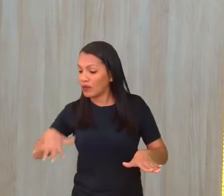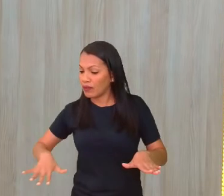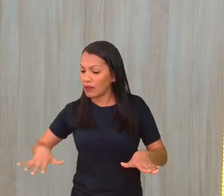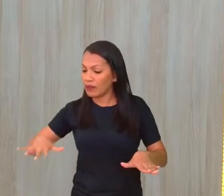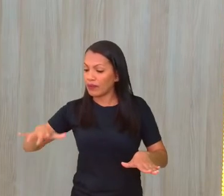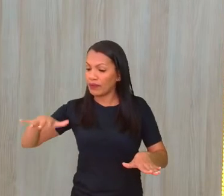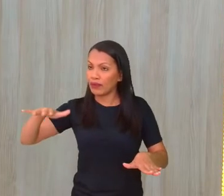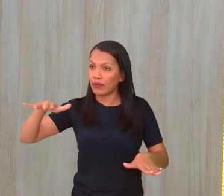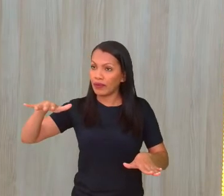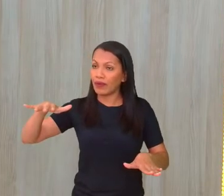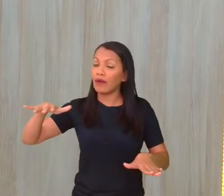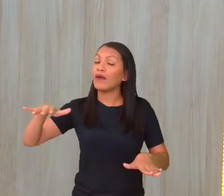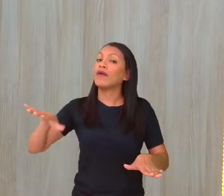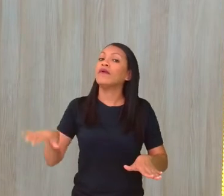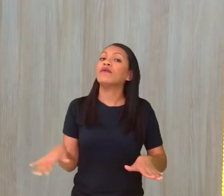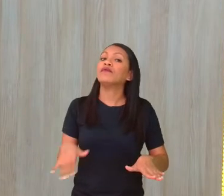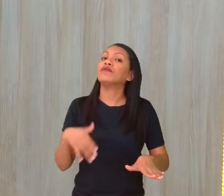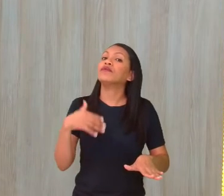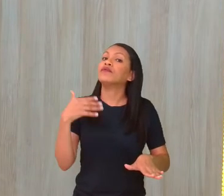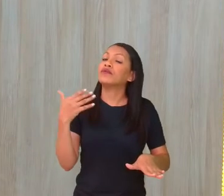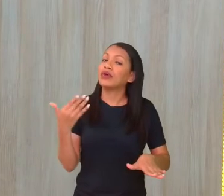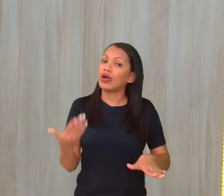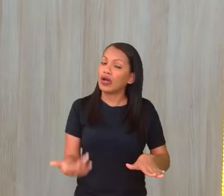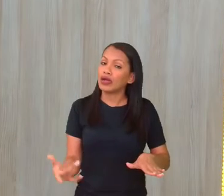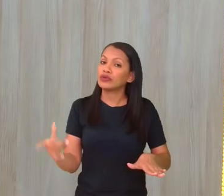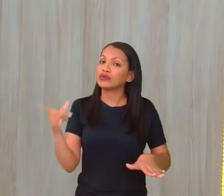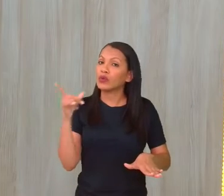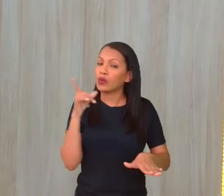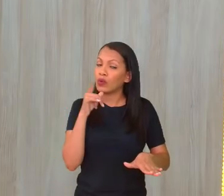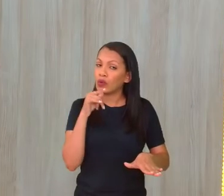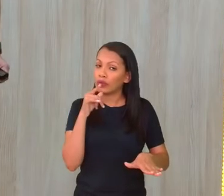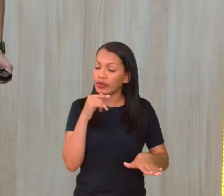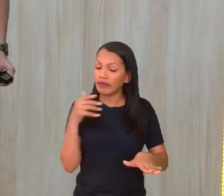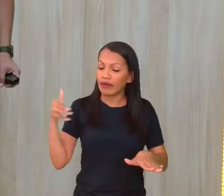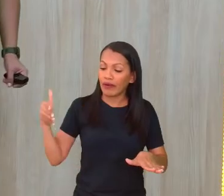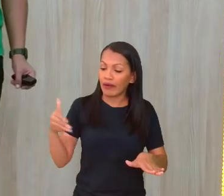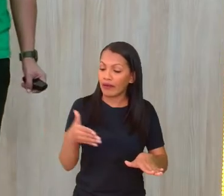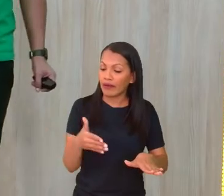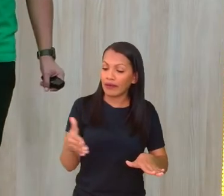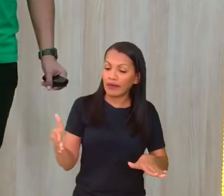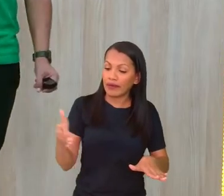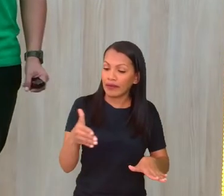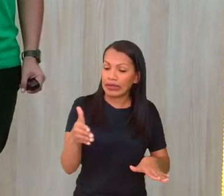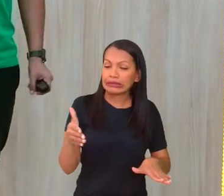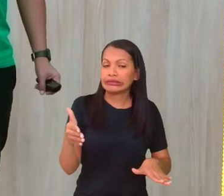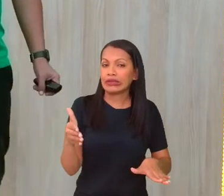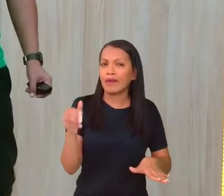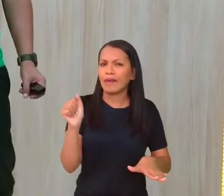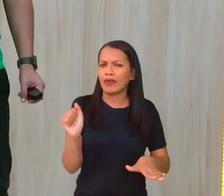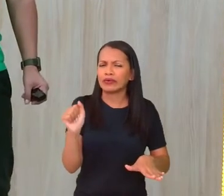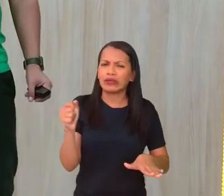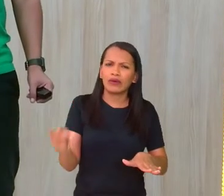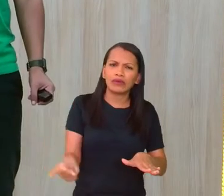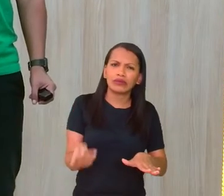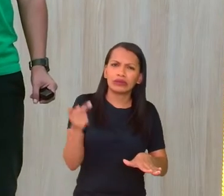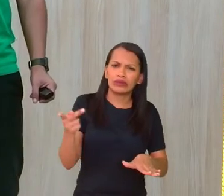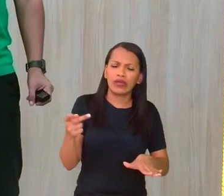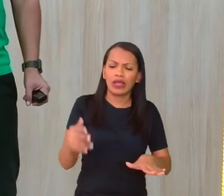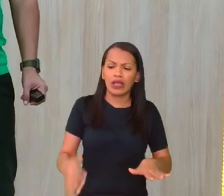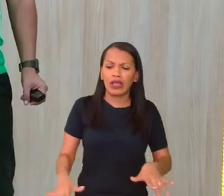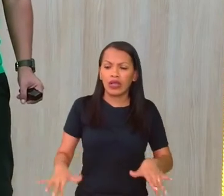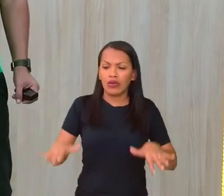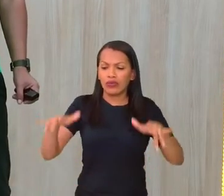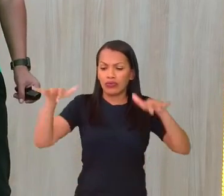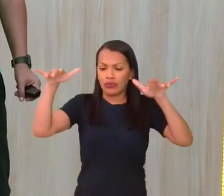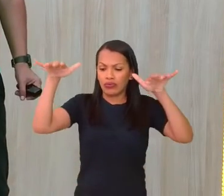o nível freático do rio ele vai perder volume, aí é problema, porque aí cada ano vai ter